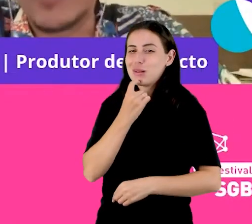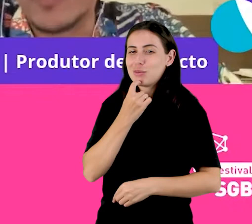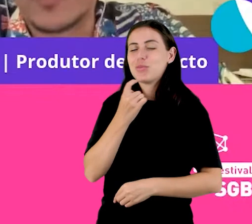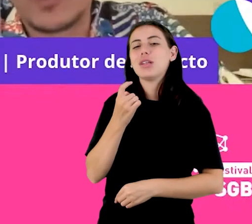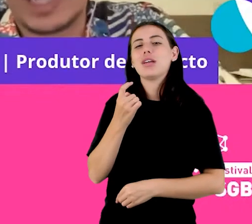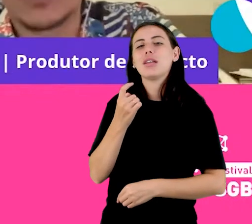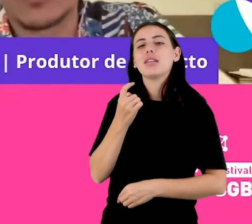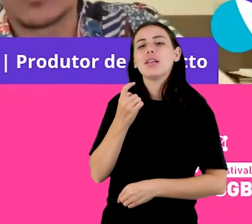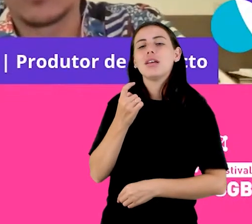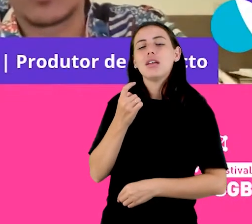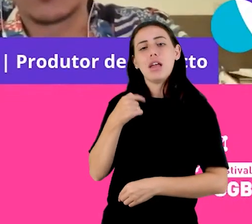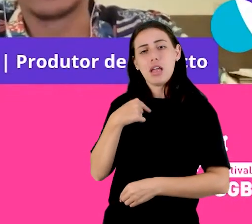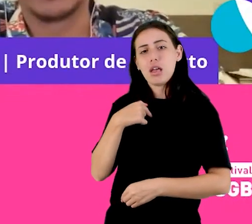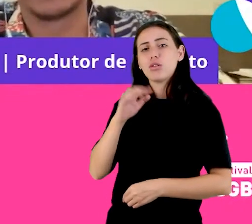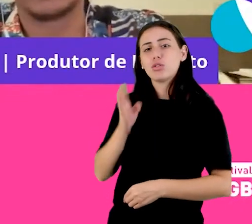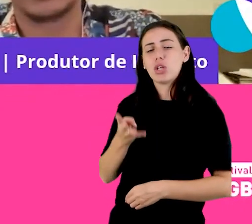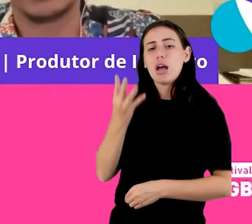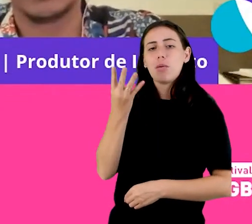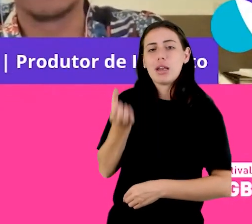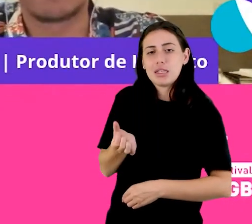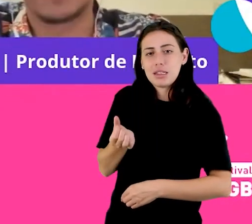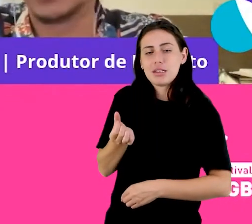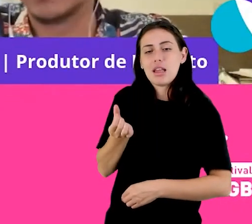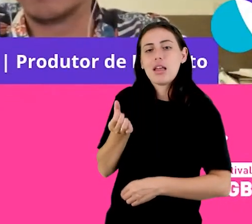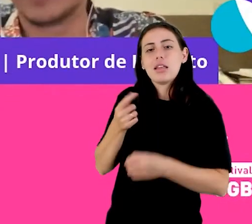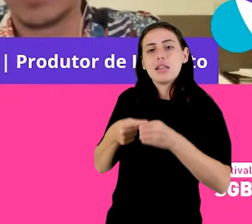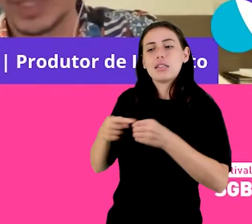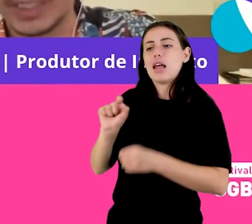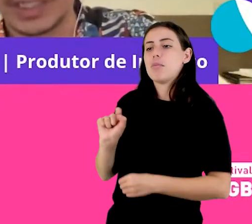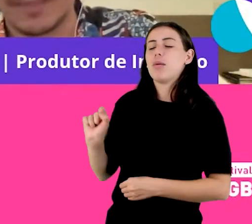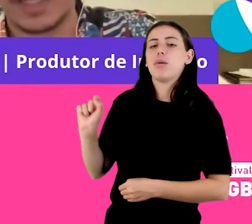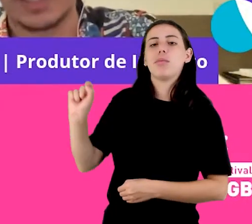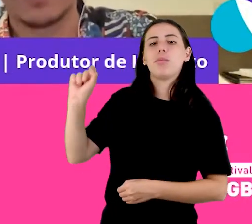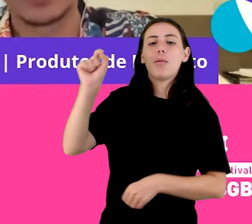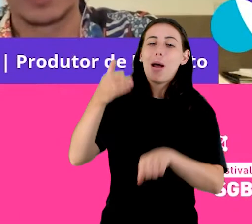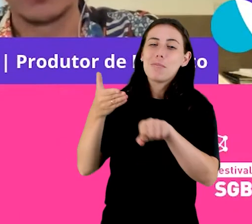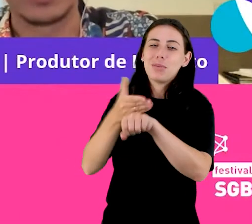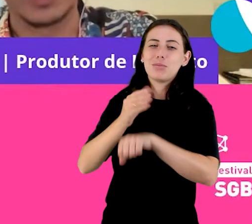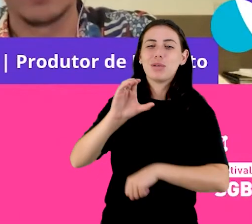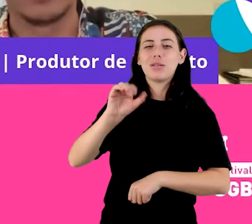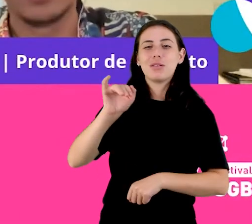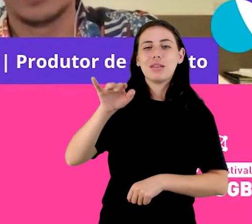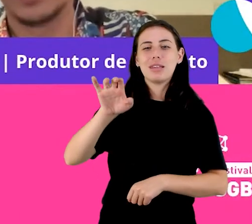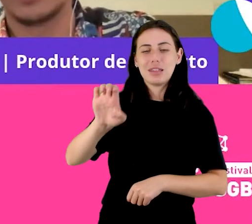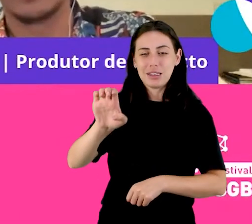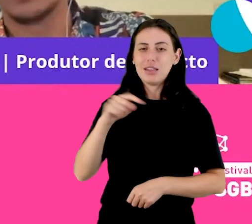isso, eu sempre fui um pouco ligado com alguns tipos de política também, né? Mesmo dentro do